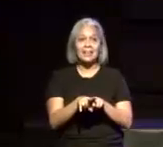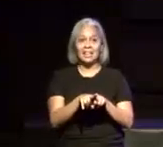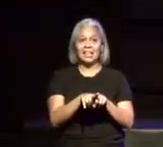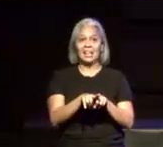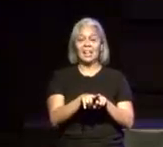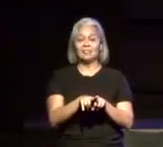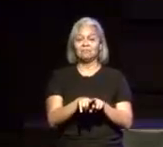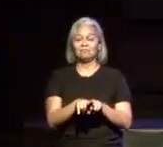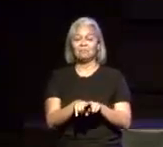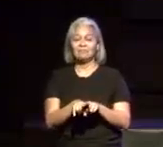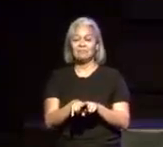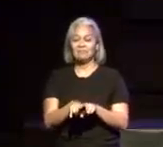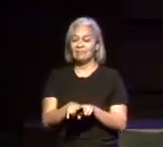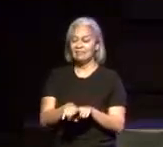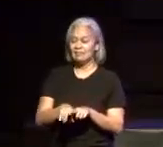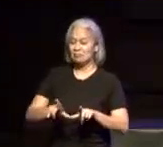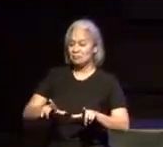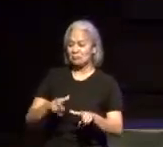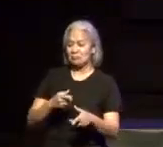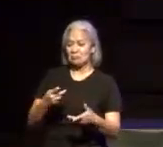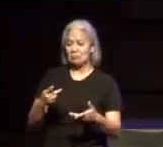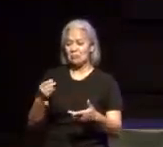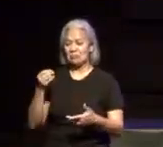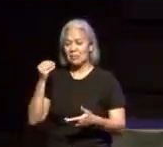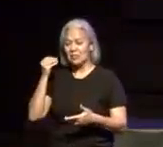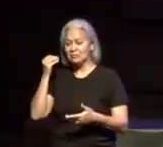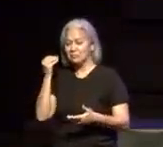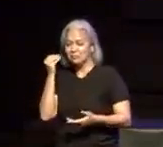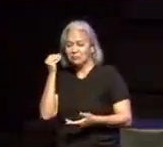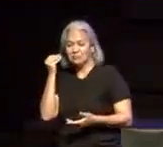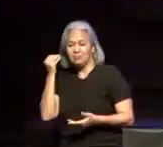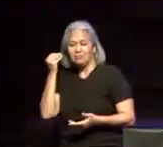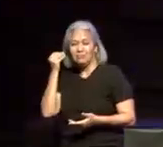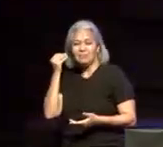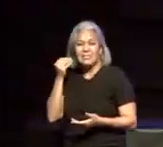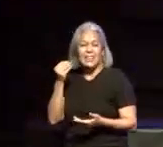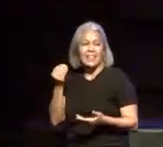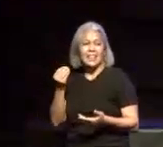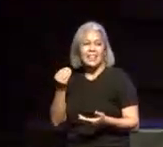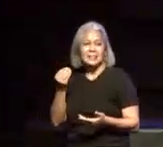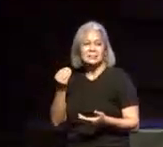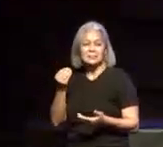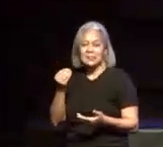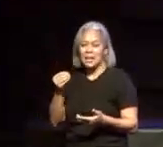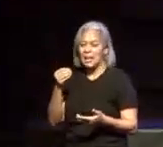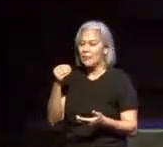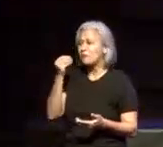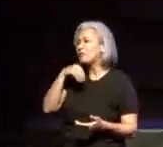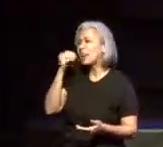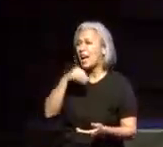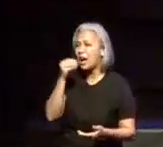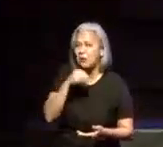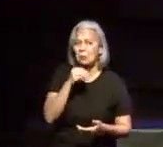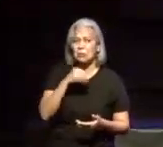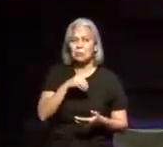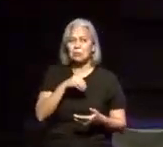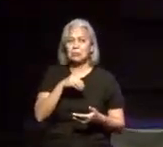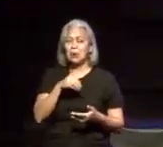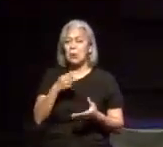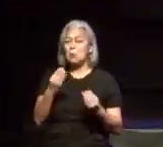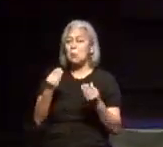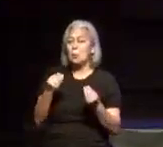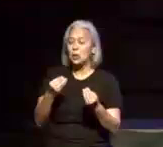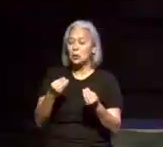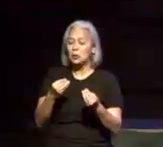antiquados, não estão seguindo um novo momento que a gente vive, 75% disseram que os cristãos estão